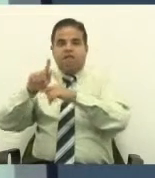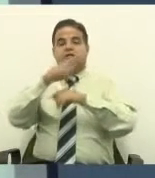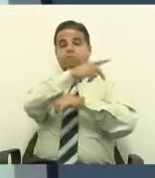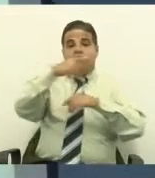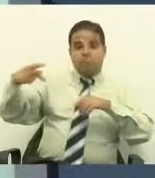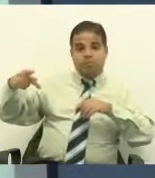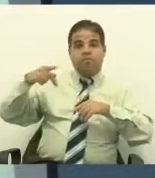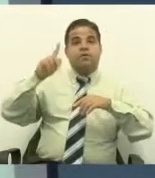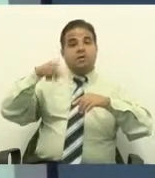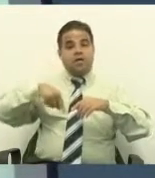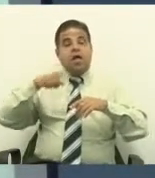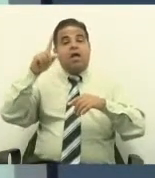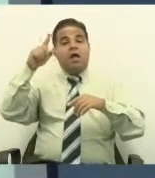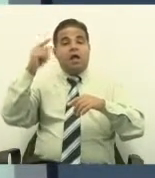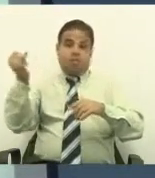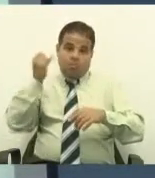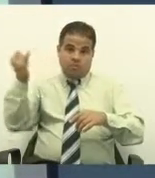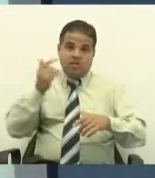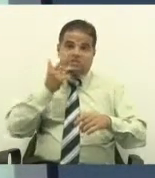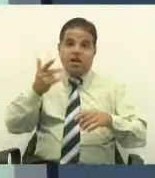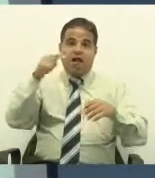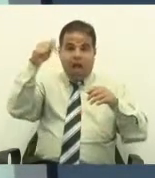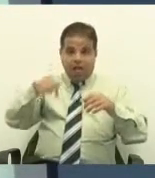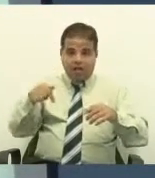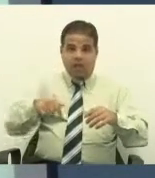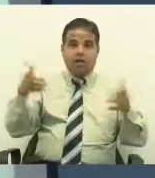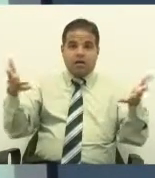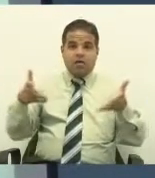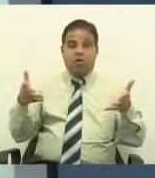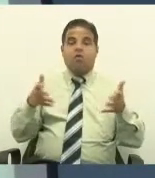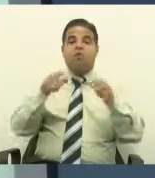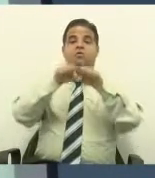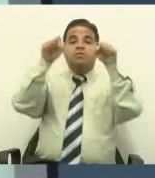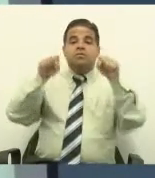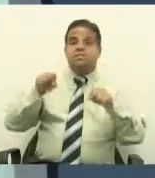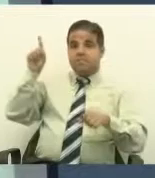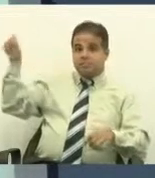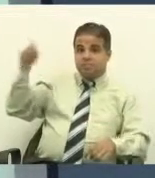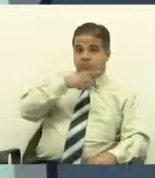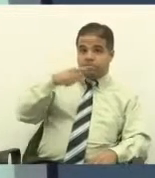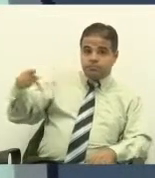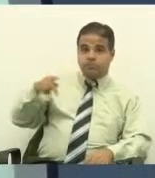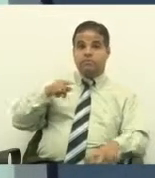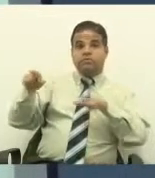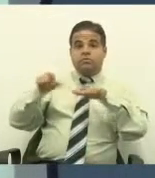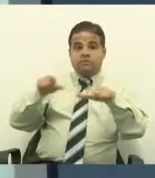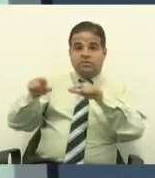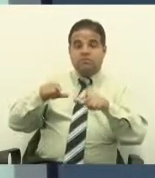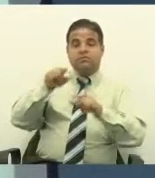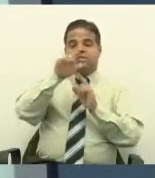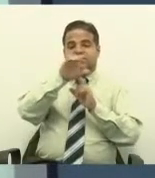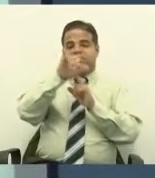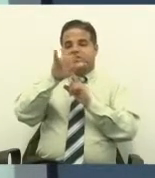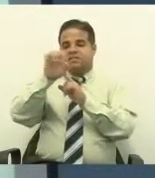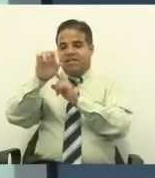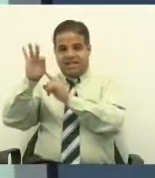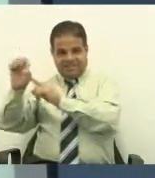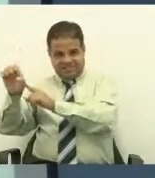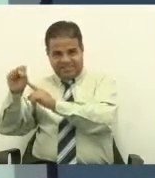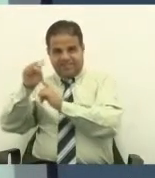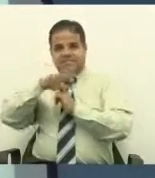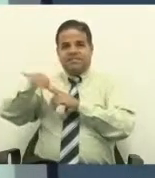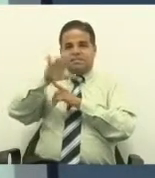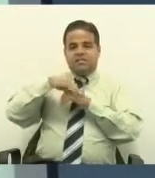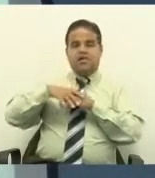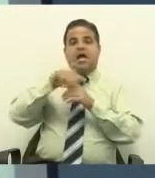É importante ressaltar aqui no Sistema Público de Emprego, que são os nossos CIETs, as nossas agências